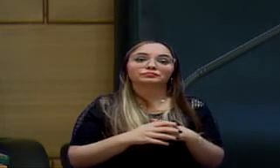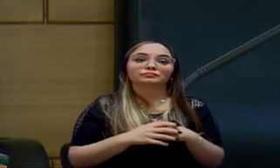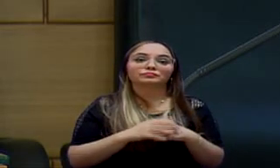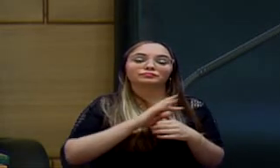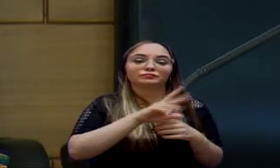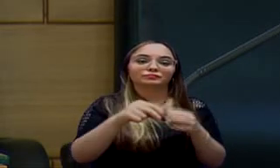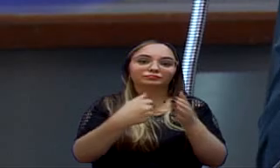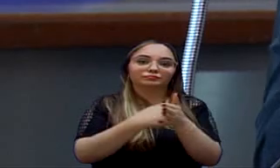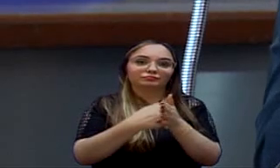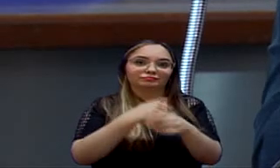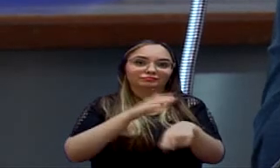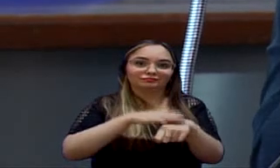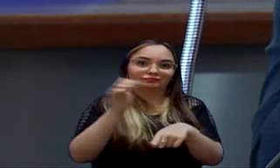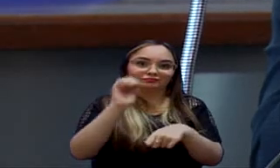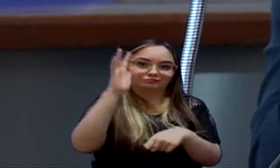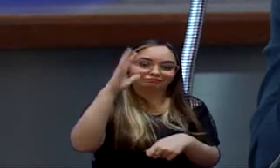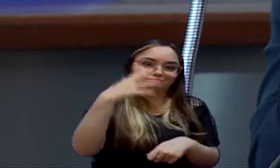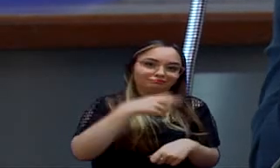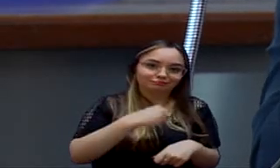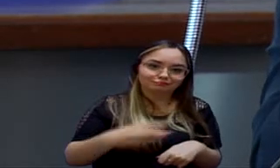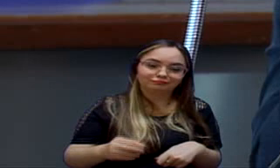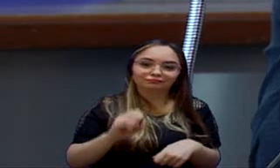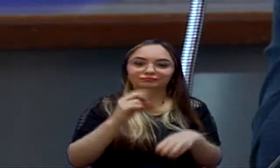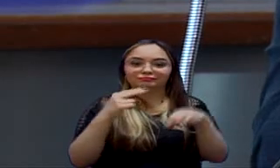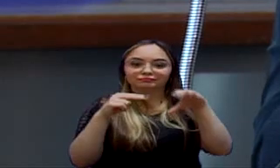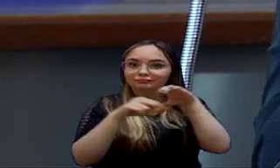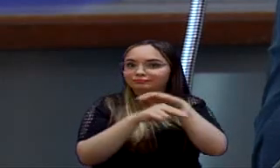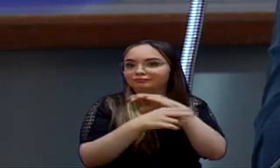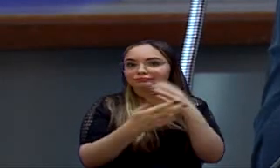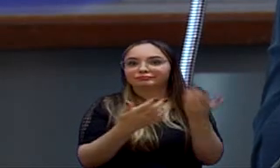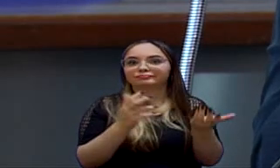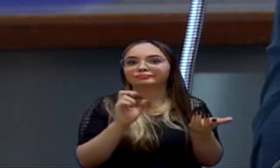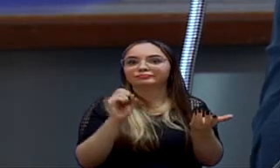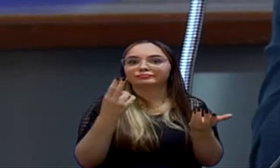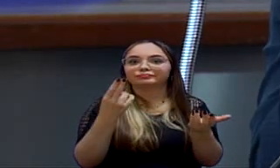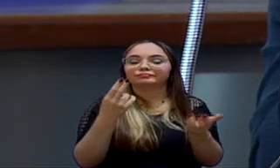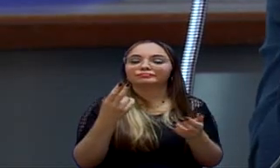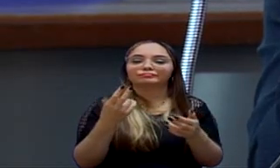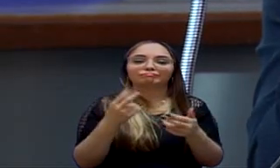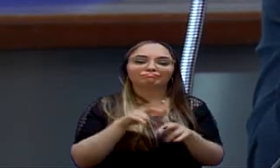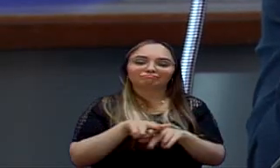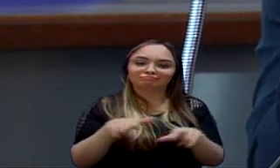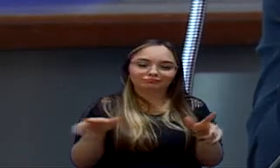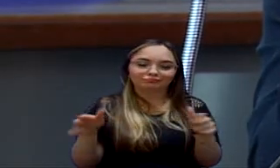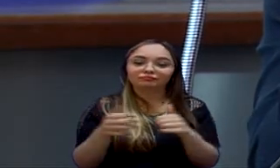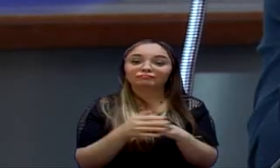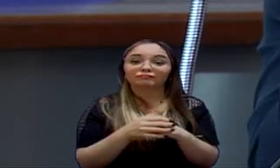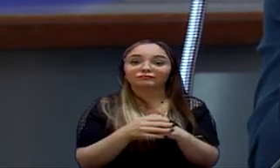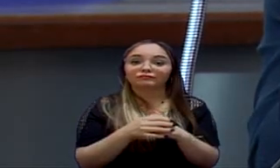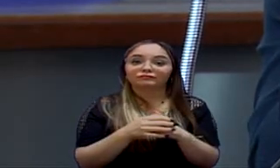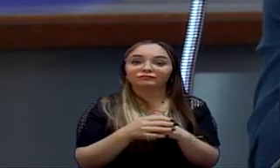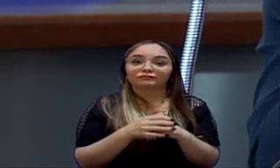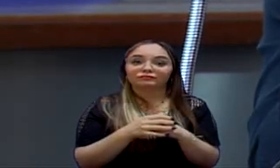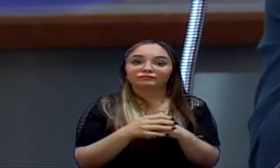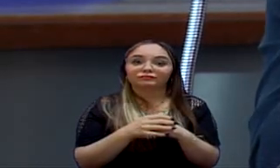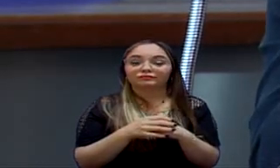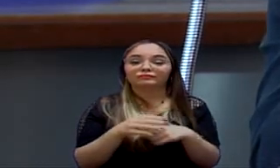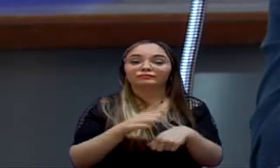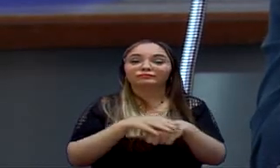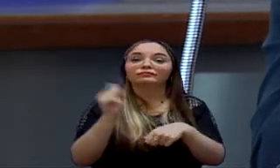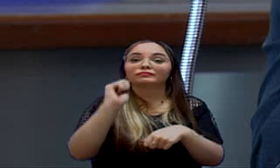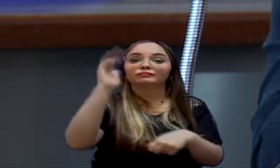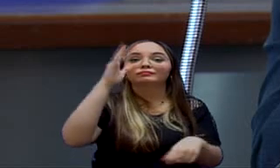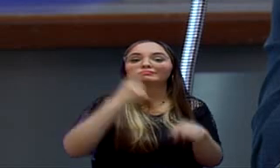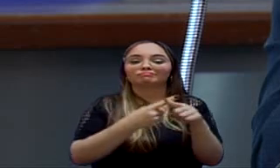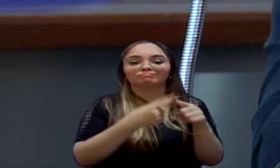exames mais caros que são os exames de imagem como ressonância magnética tomografia né são devido à tecnologia